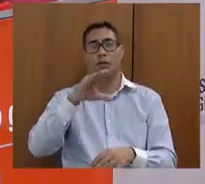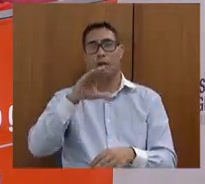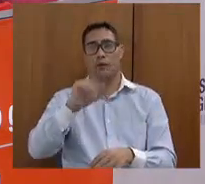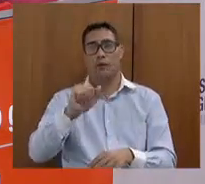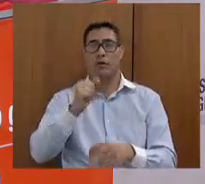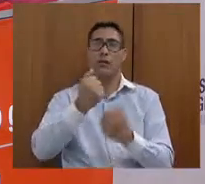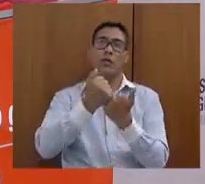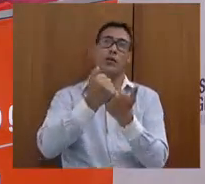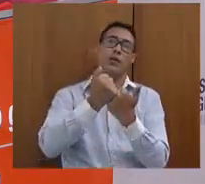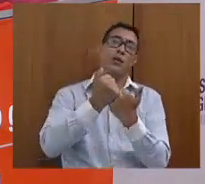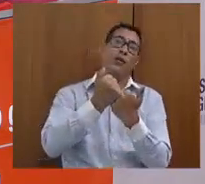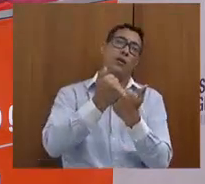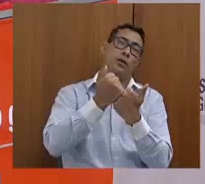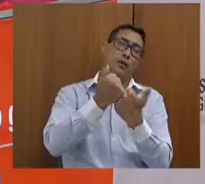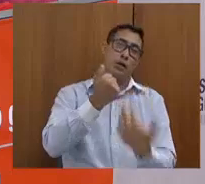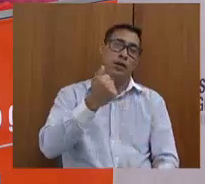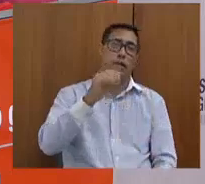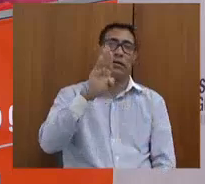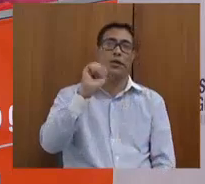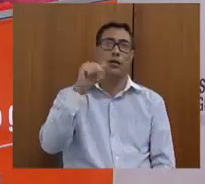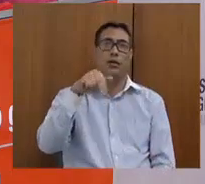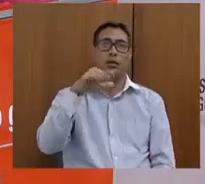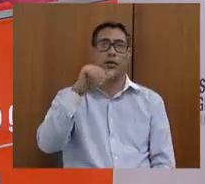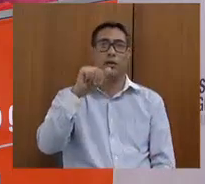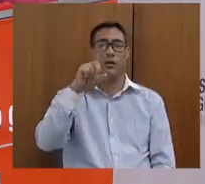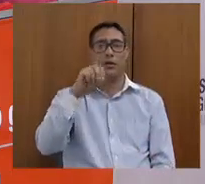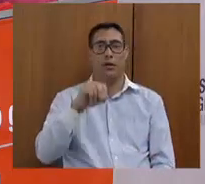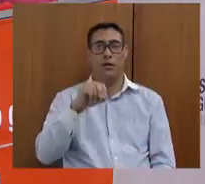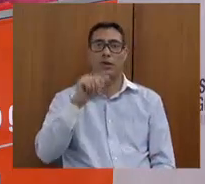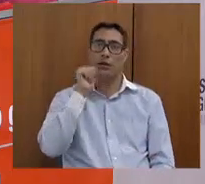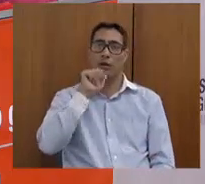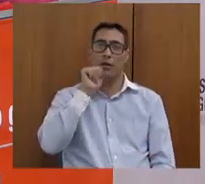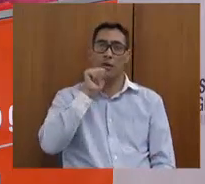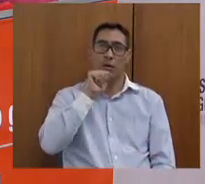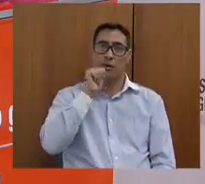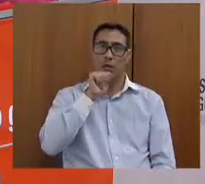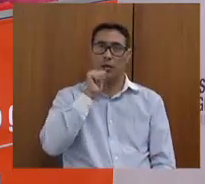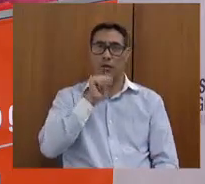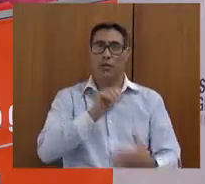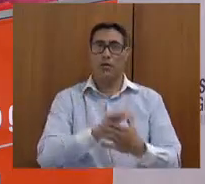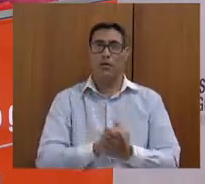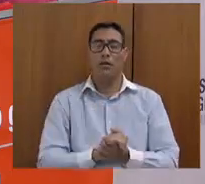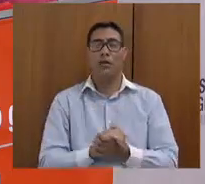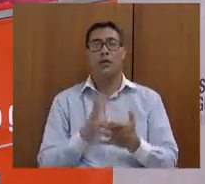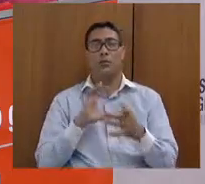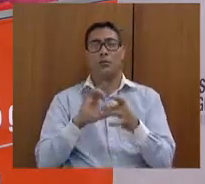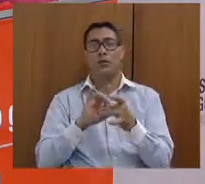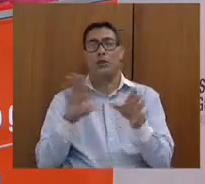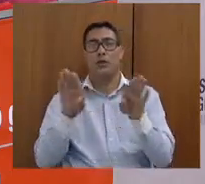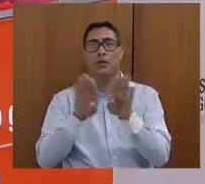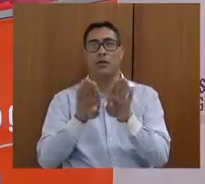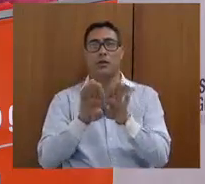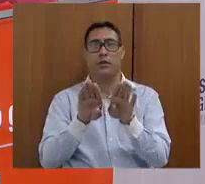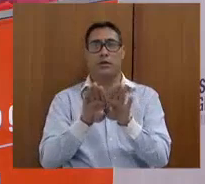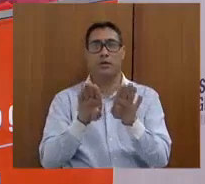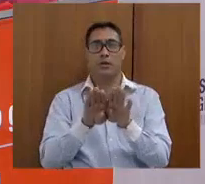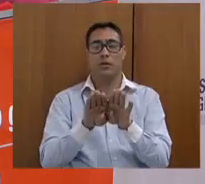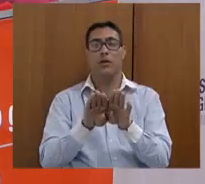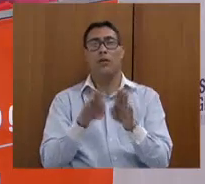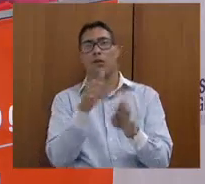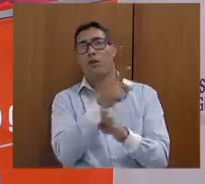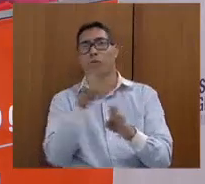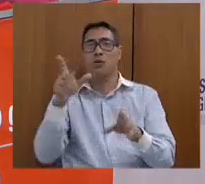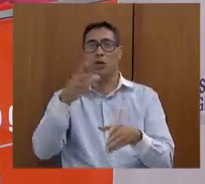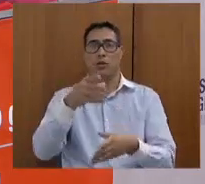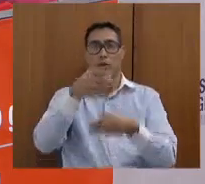bancada feminina e também do bloco democracia luta também fazer uma outra